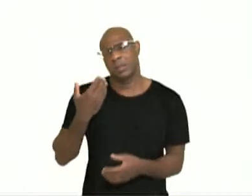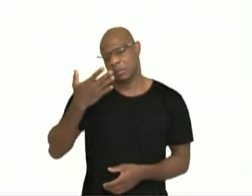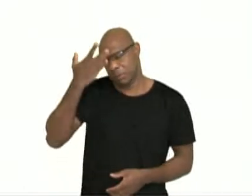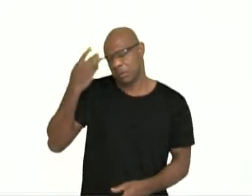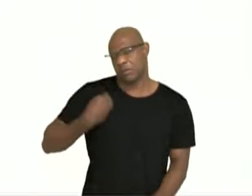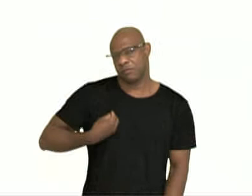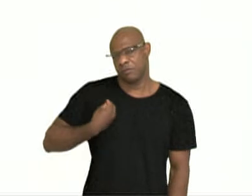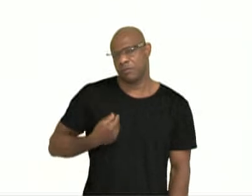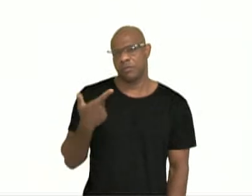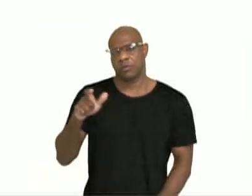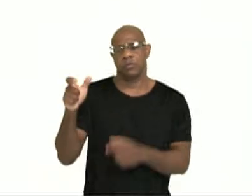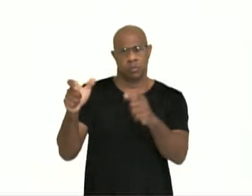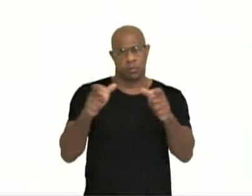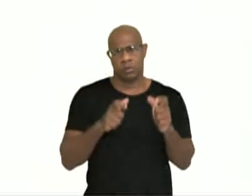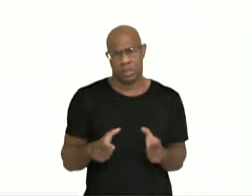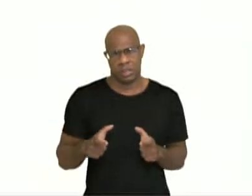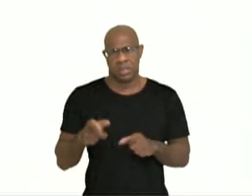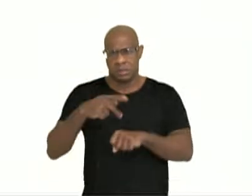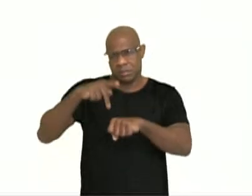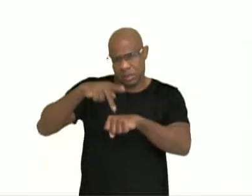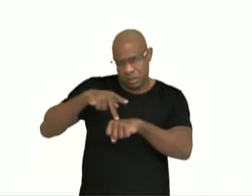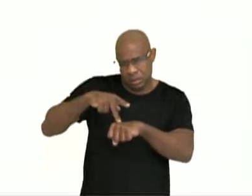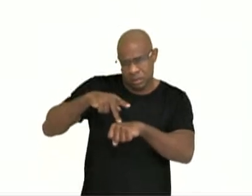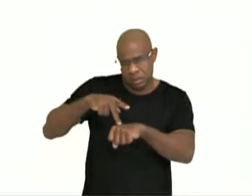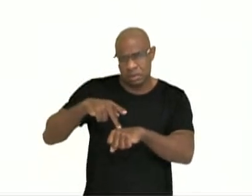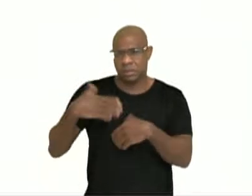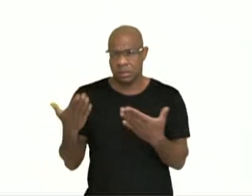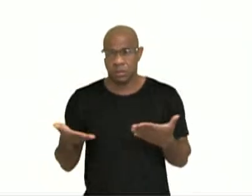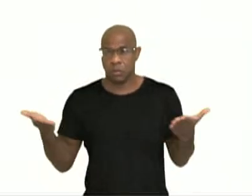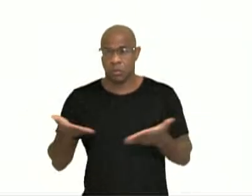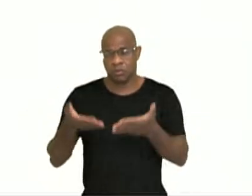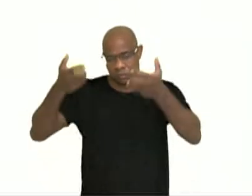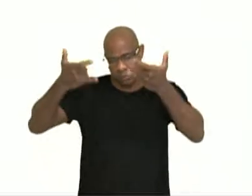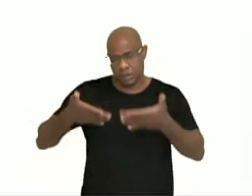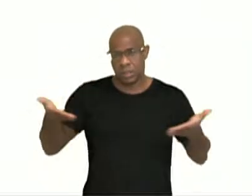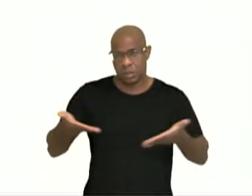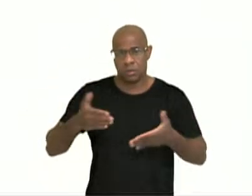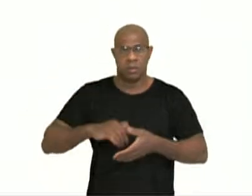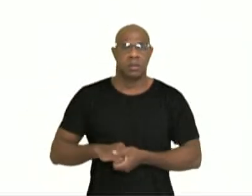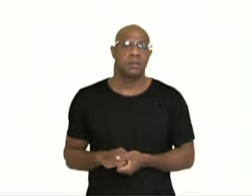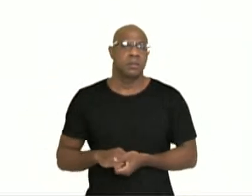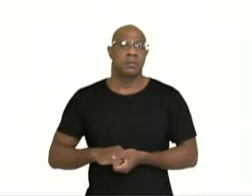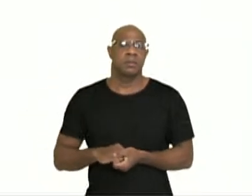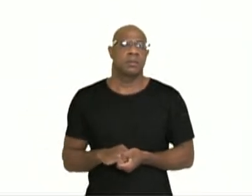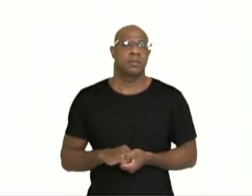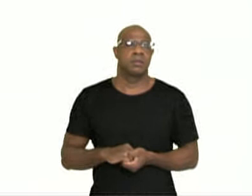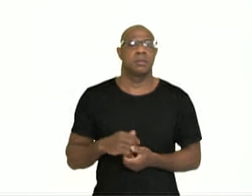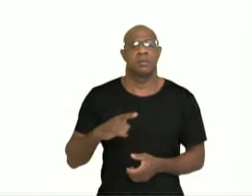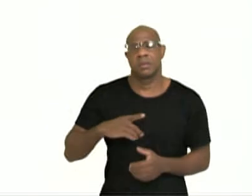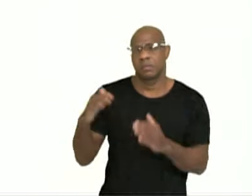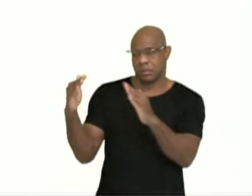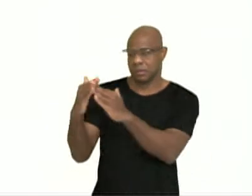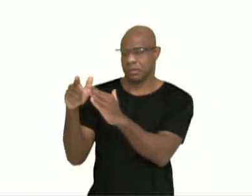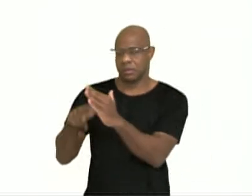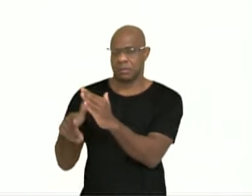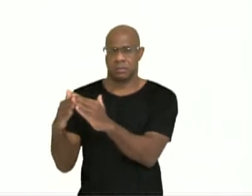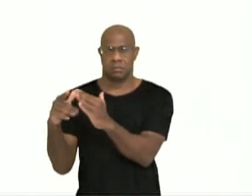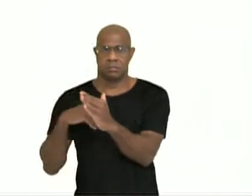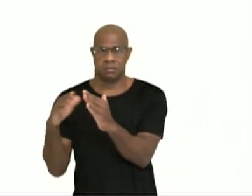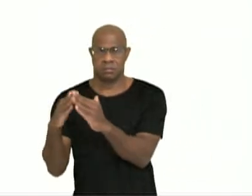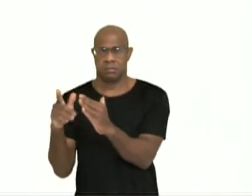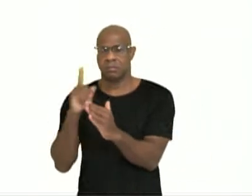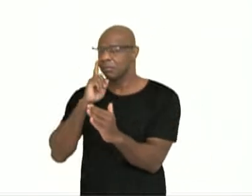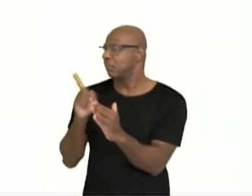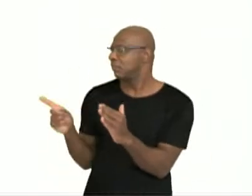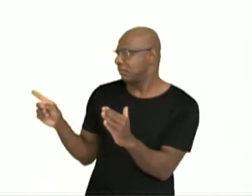pessoas de outras regiões e países? É sobre isso que vamos falar na aula de hoje, então vamos ver. Aqui nós temos uma brick house, né?